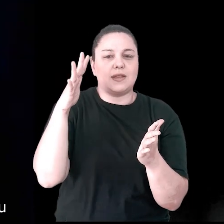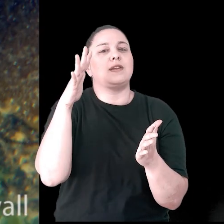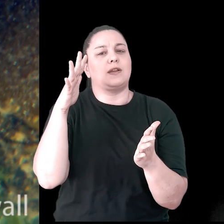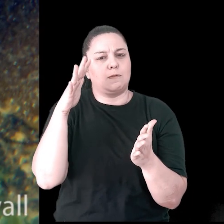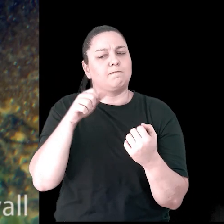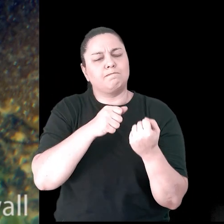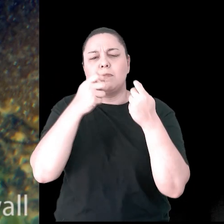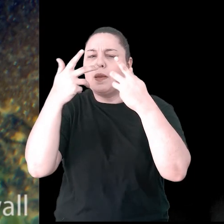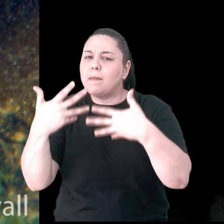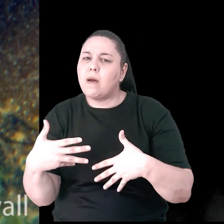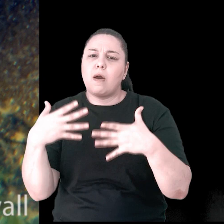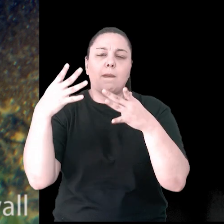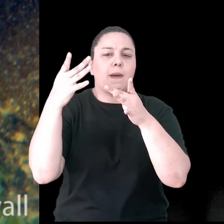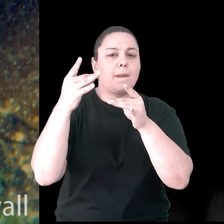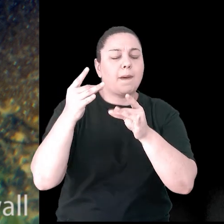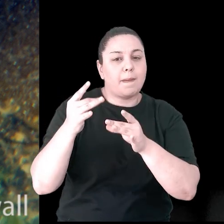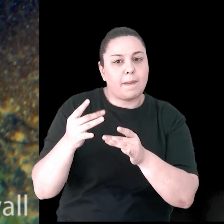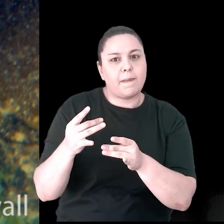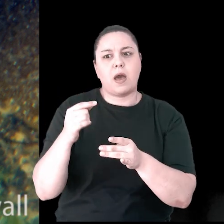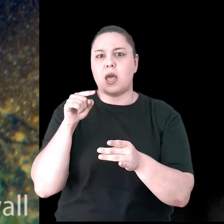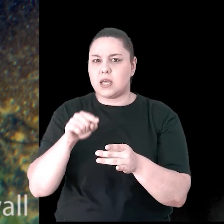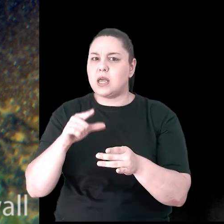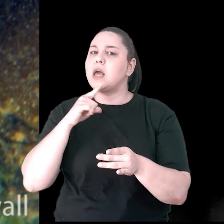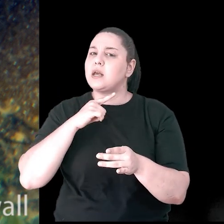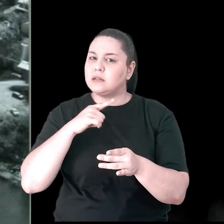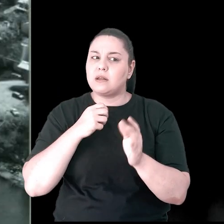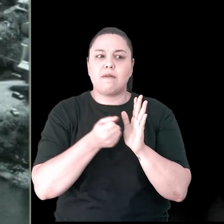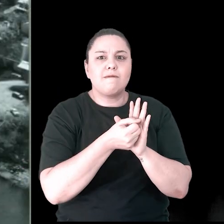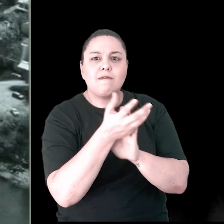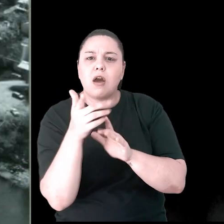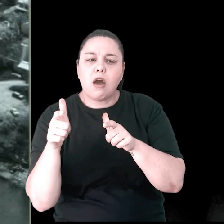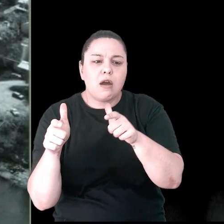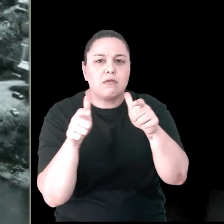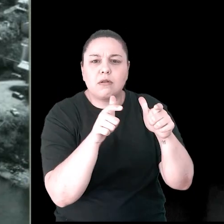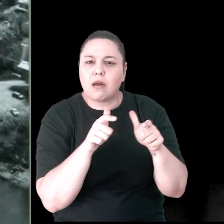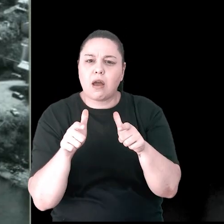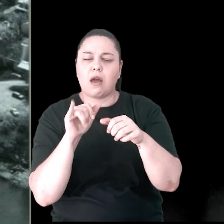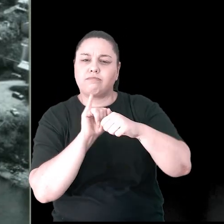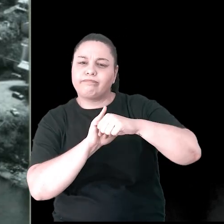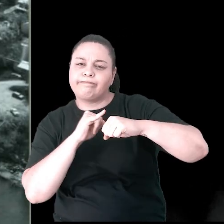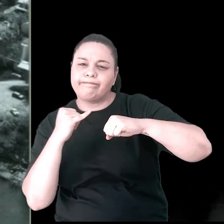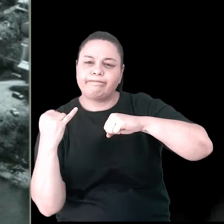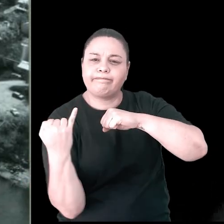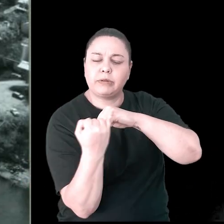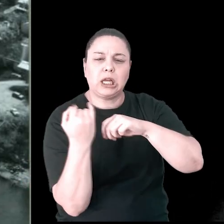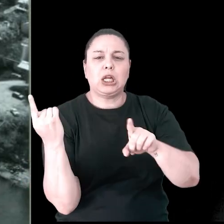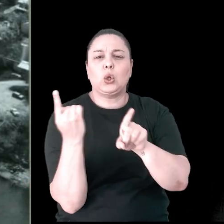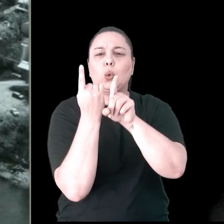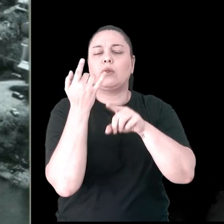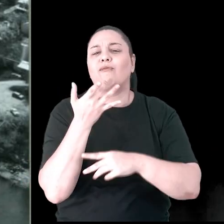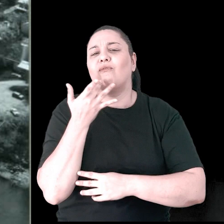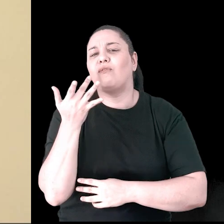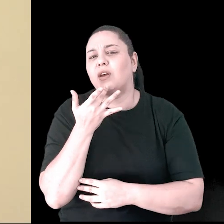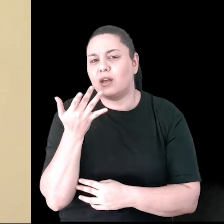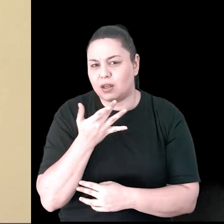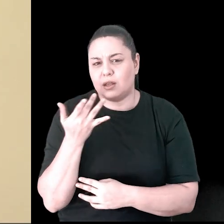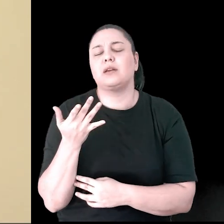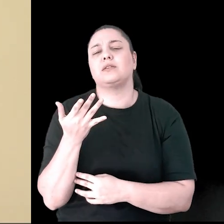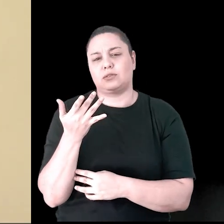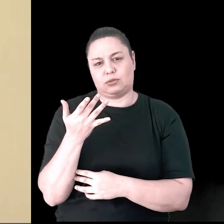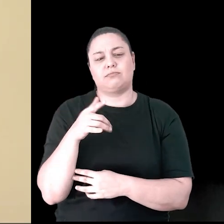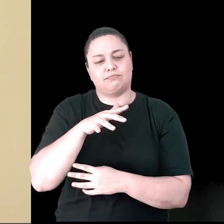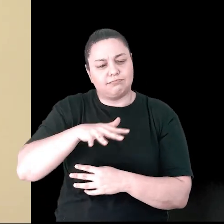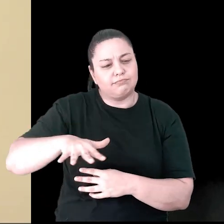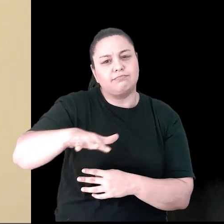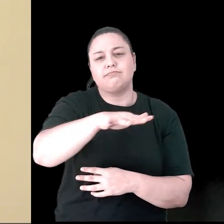luminosa Aequorea victoria, que era muito abundante em Friday Harbor, na ilha de San Juan, que